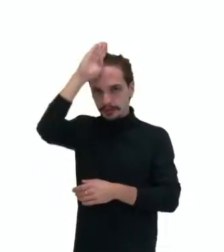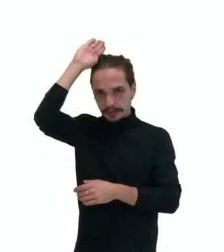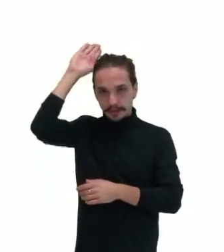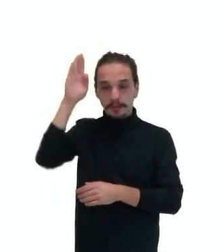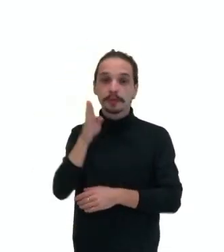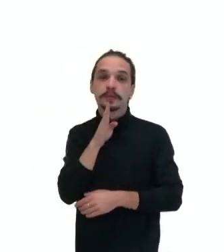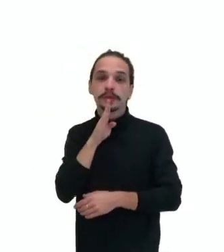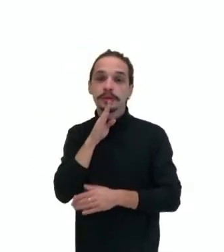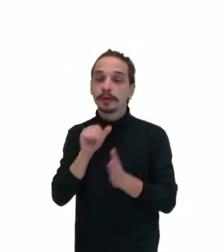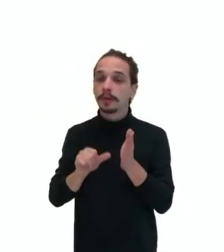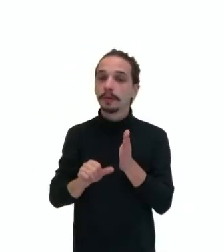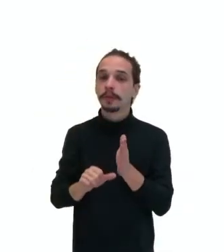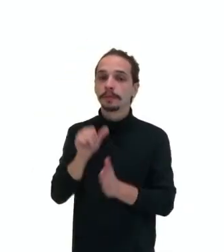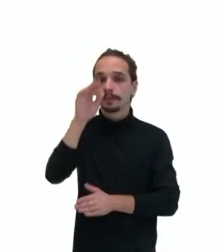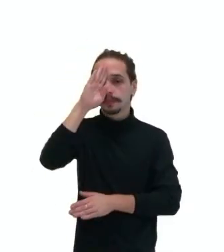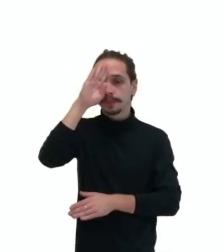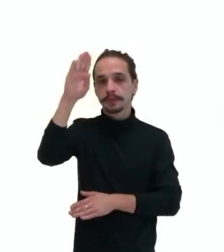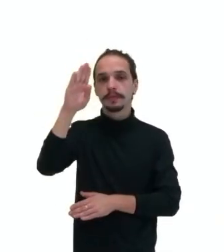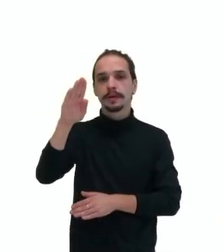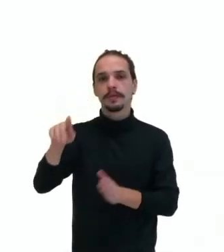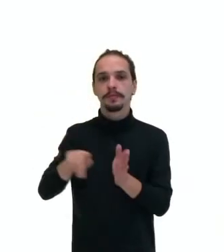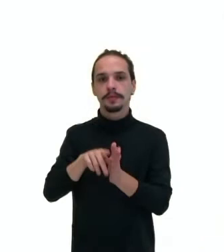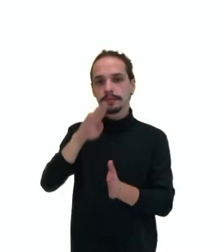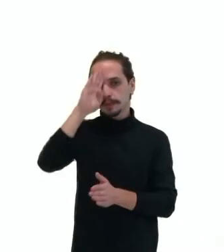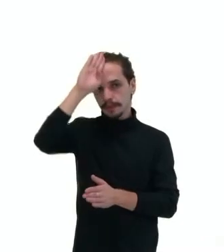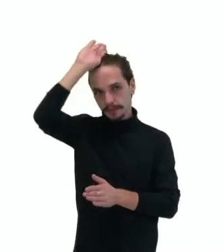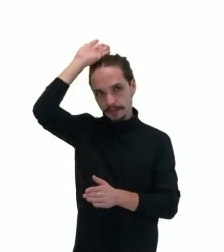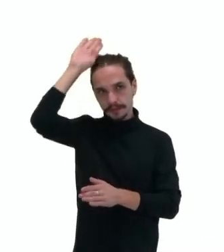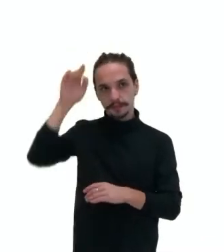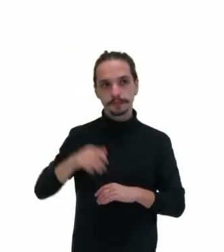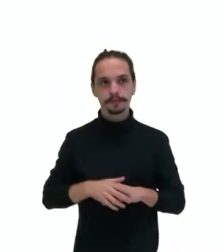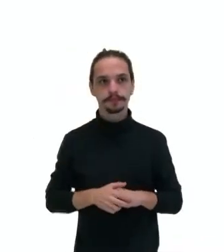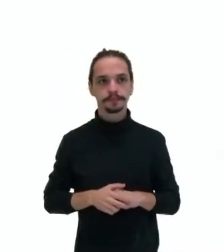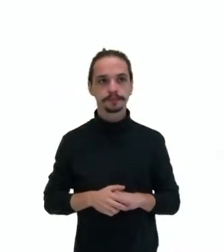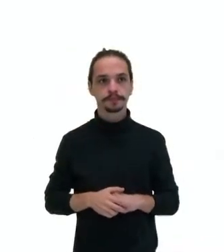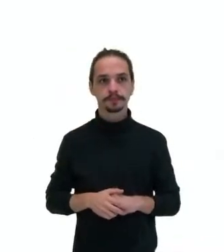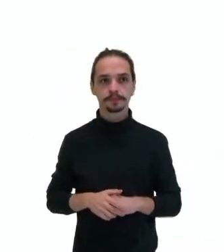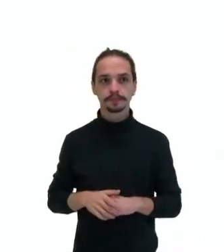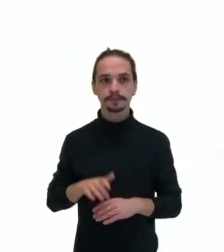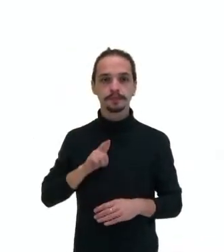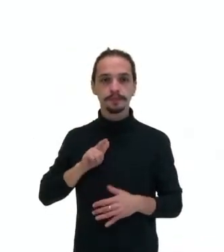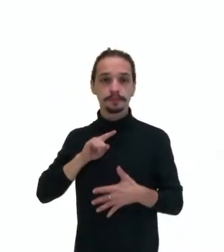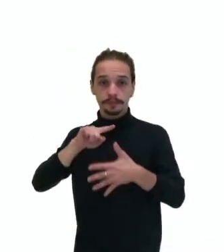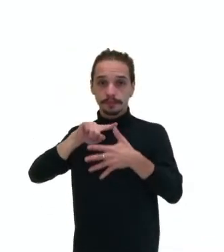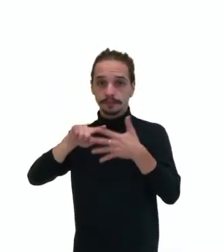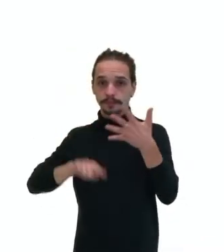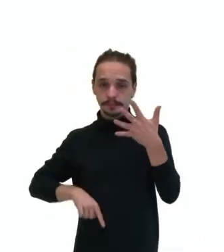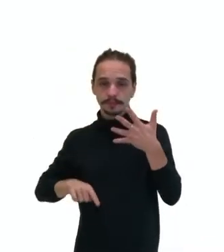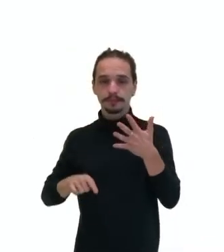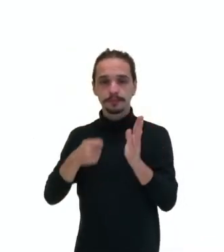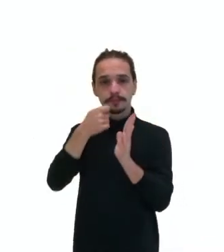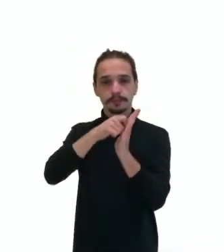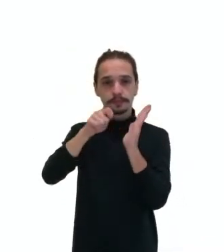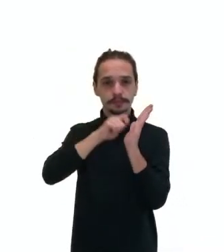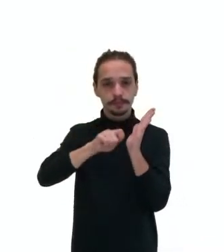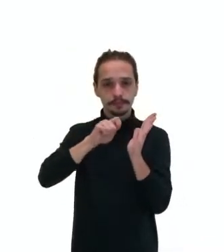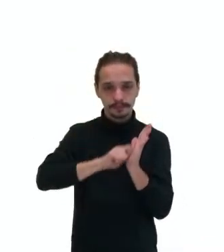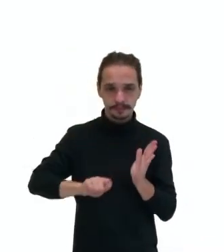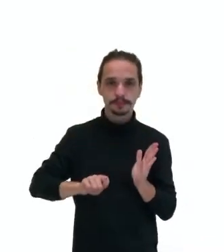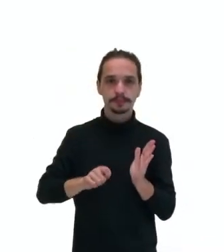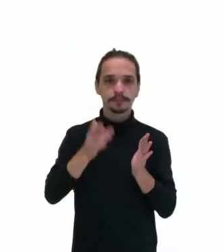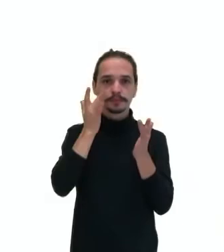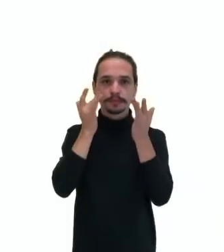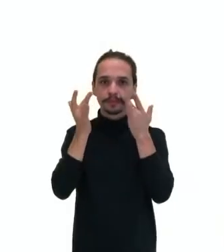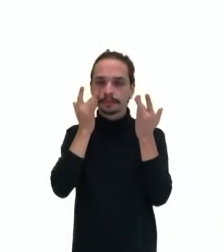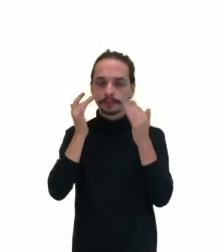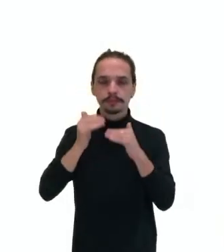principais escritores de Roma da época, tá bom? Então são 5 os escritores dramáticos romanos de mais